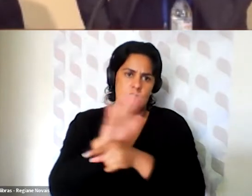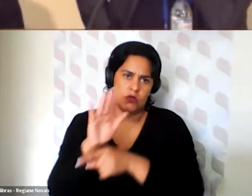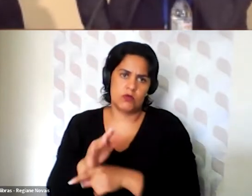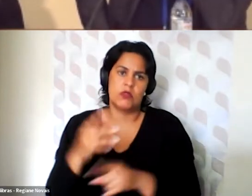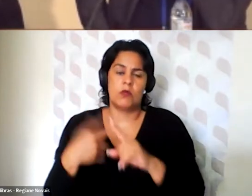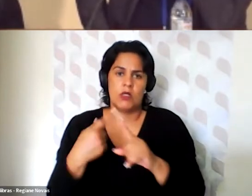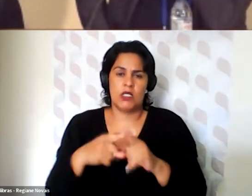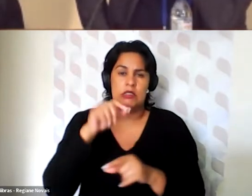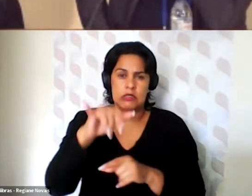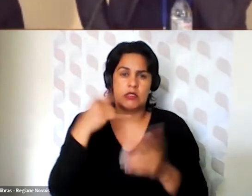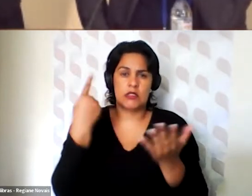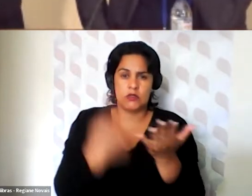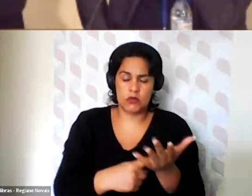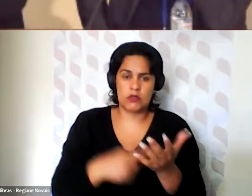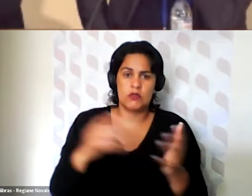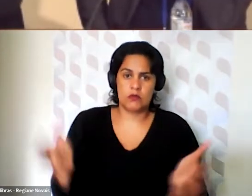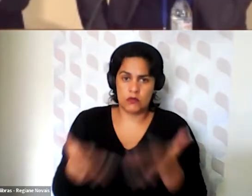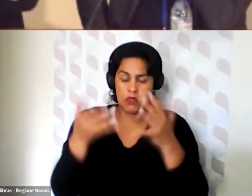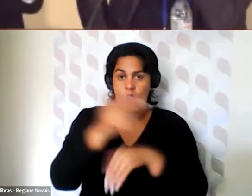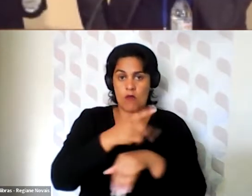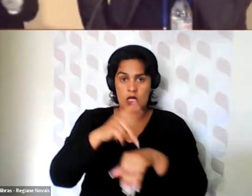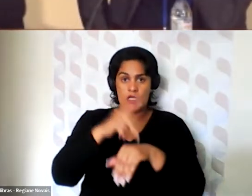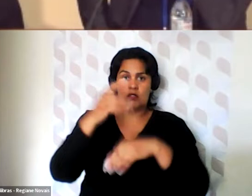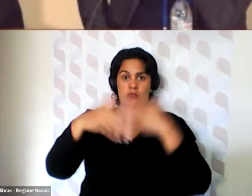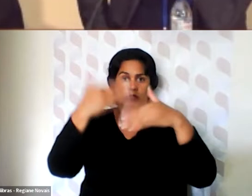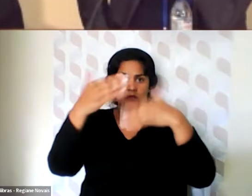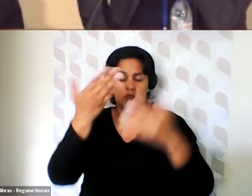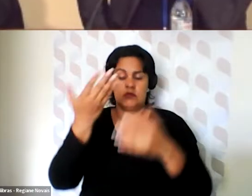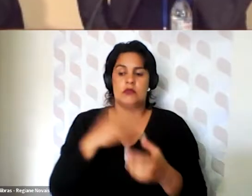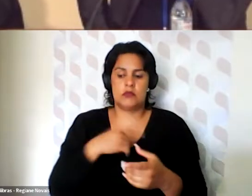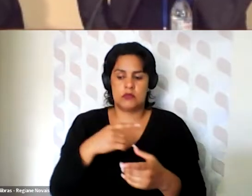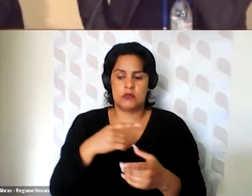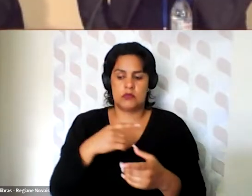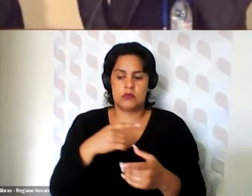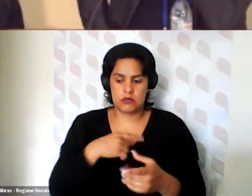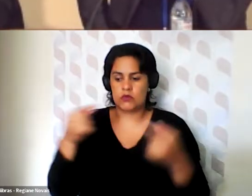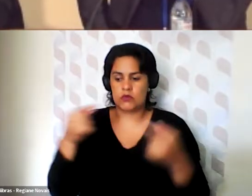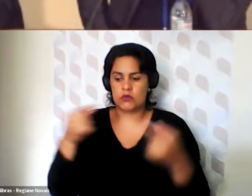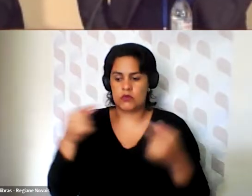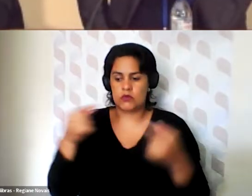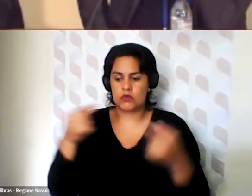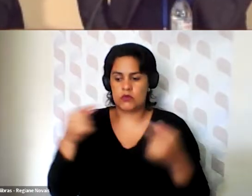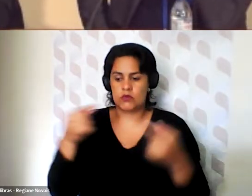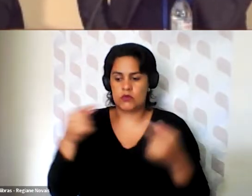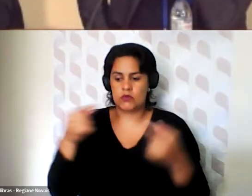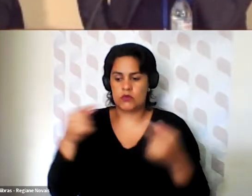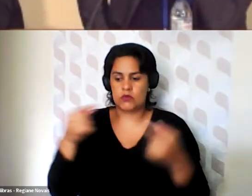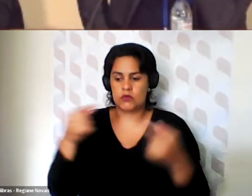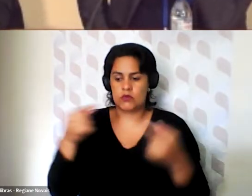caso bem concreto, não é, como falei, não é tão comum nos acordos, mas tem esse tipo de cláusula. Quando o Brasil renunciou